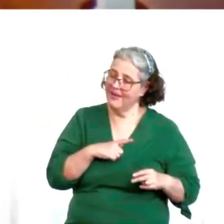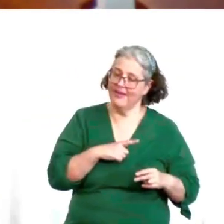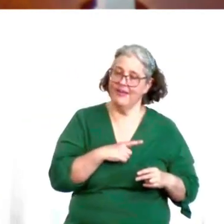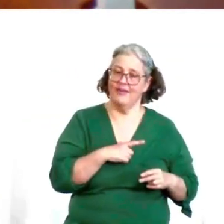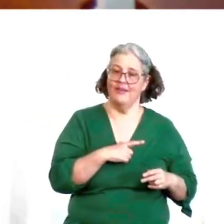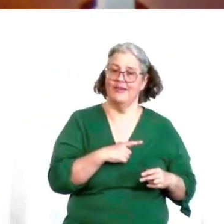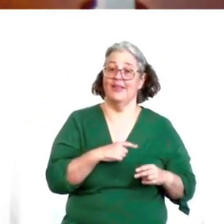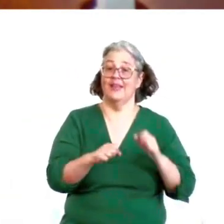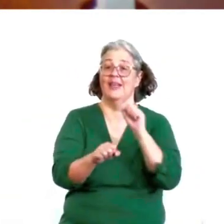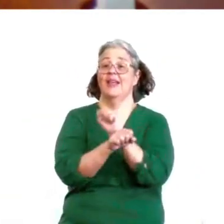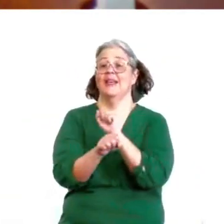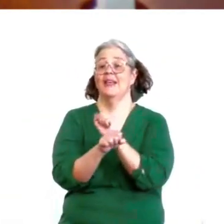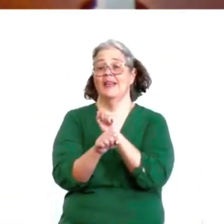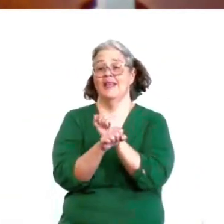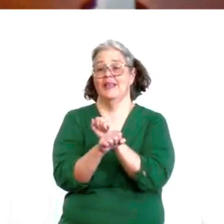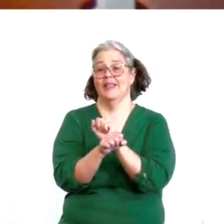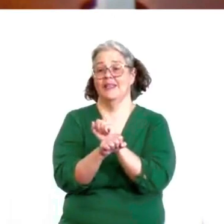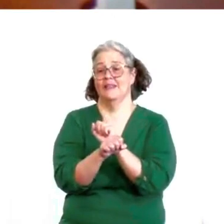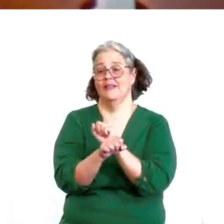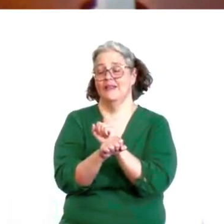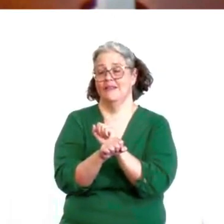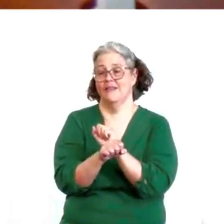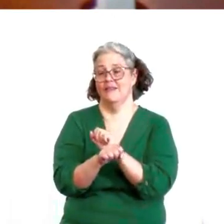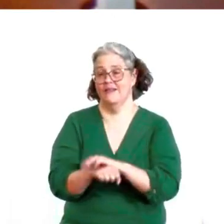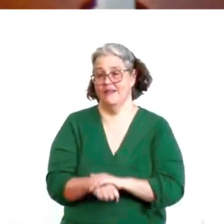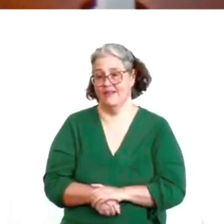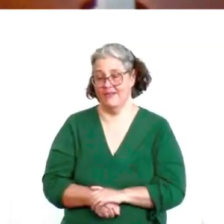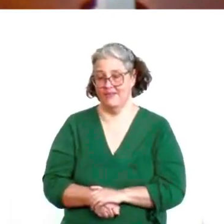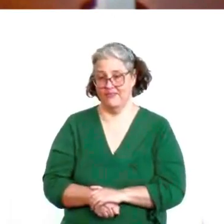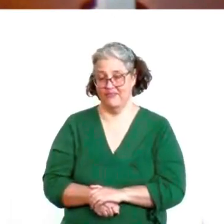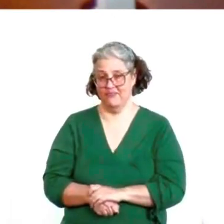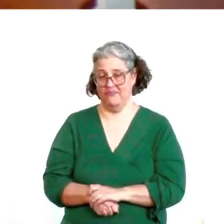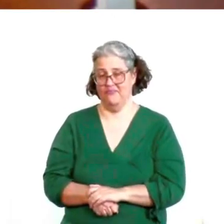verdadeira esperança da eternidade do céu.